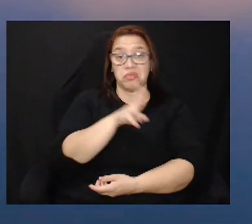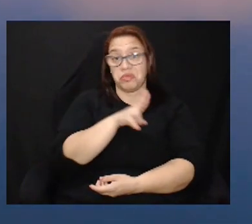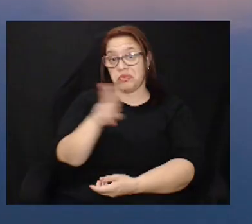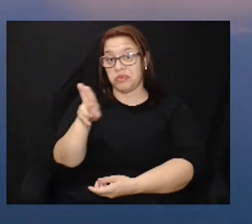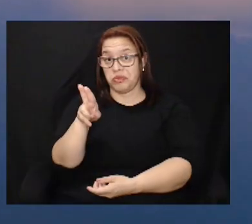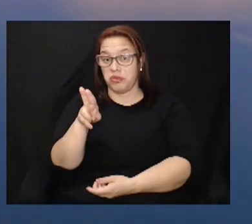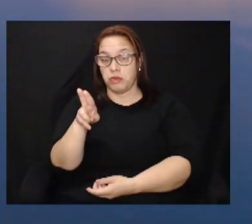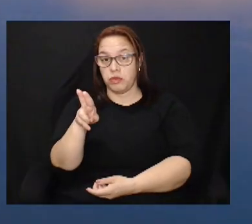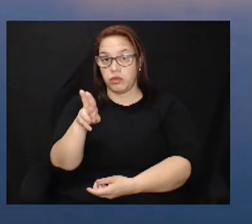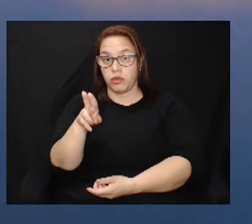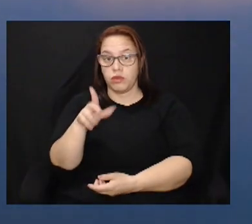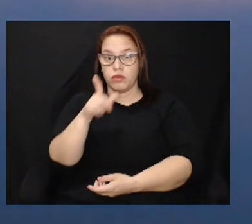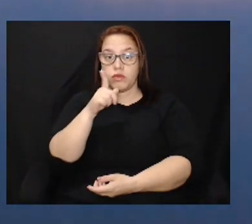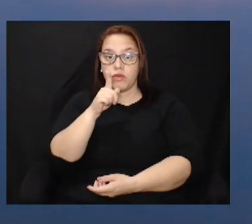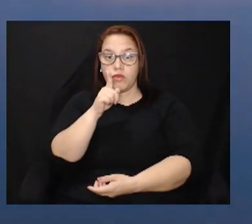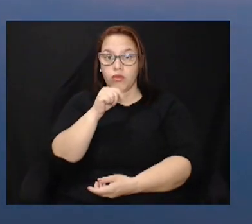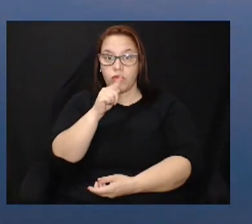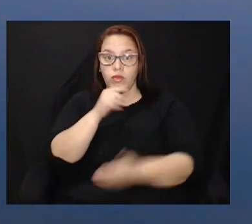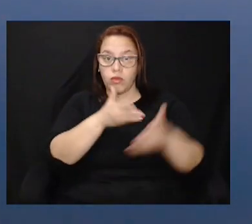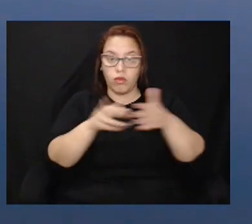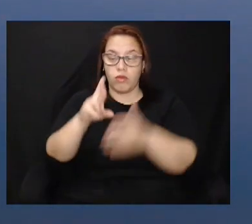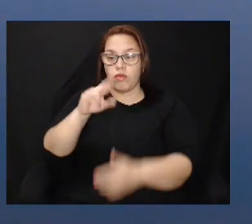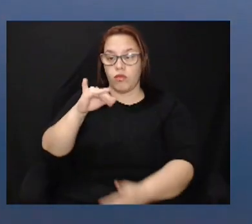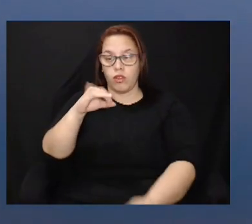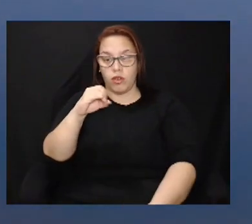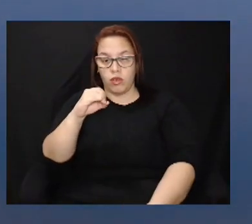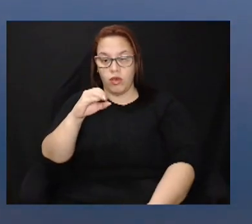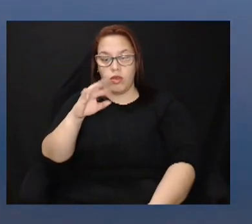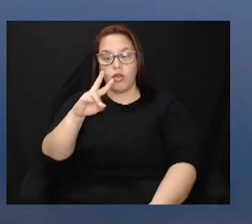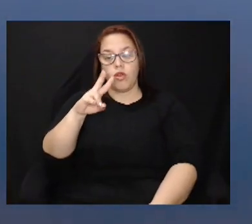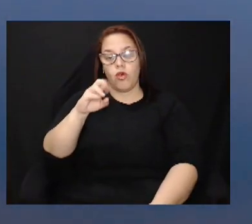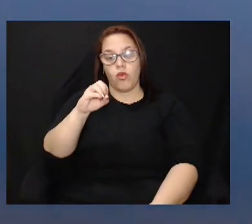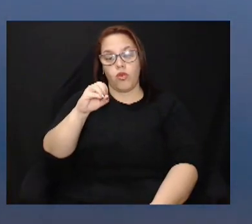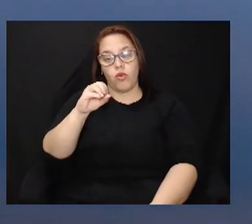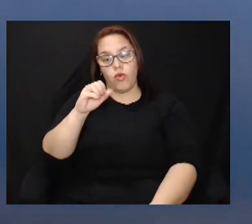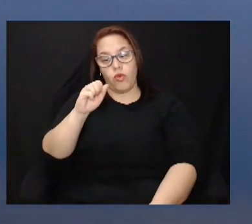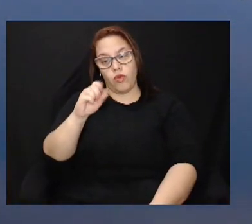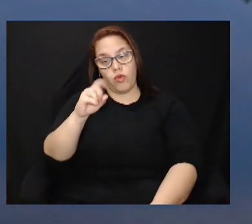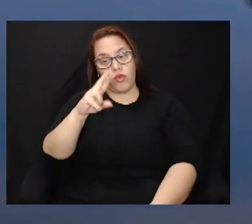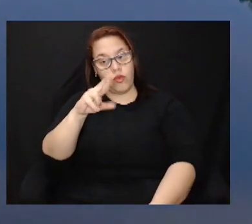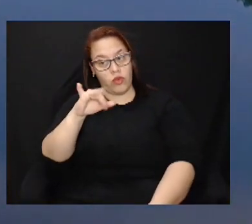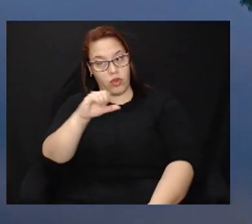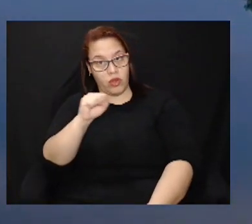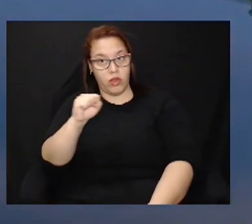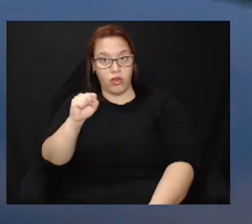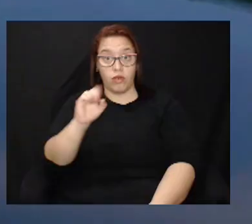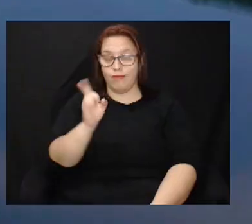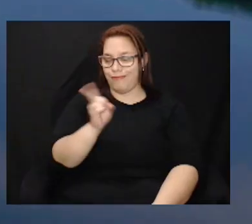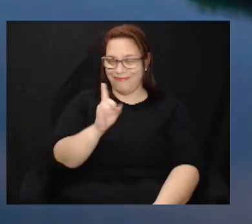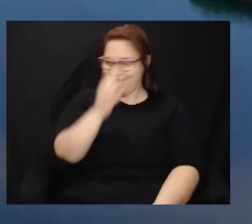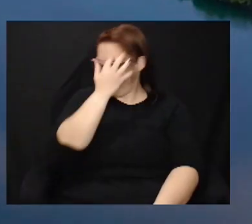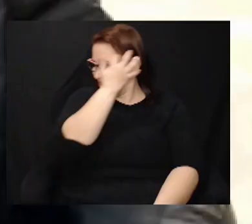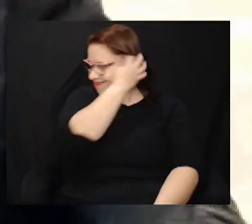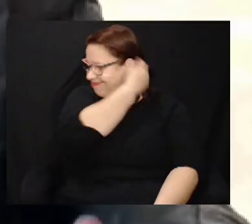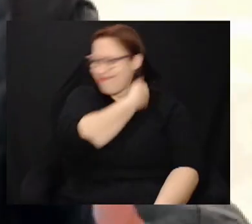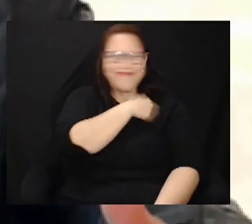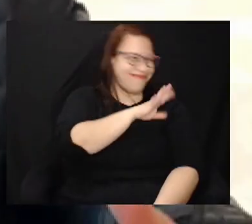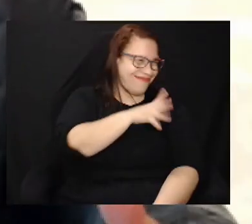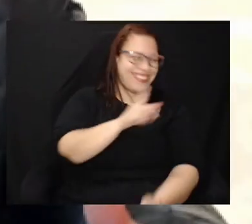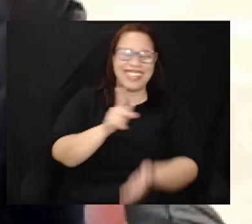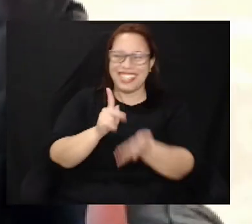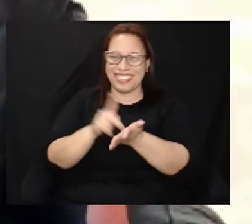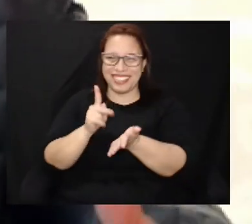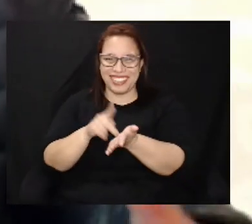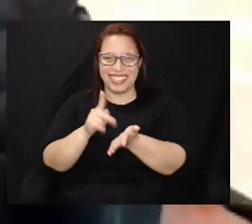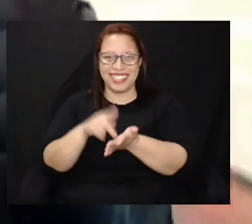rios voadores. O que significa? Não é coisa de Spielberg, não, mas é verdadeiro. Você